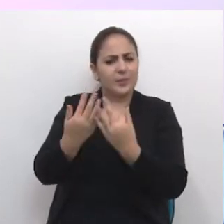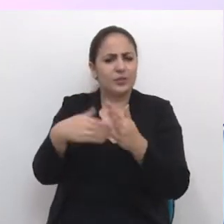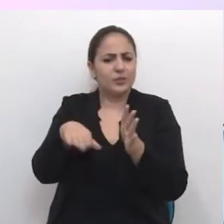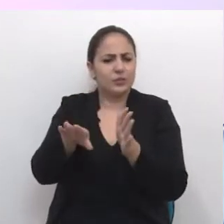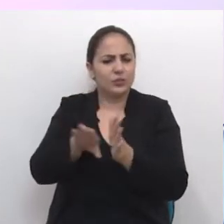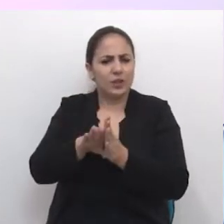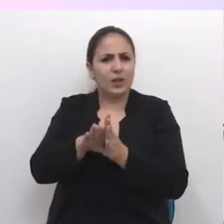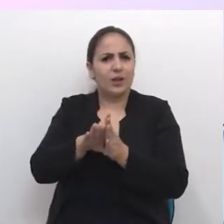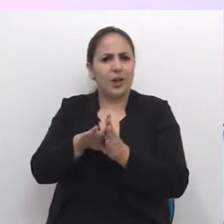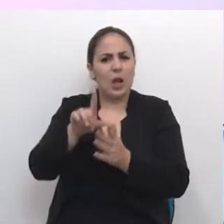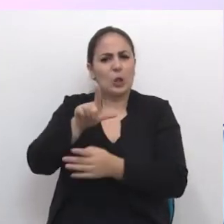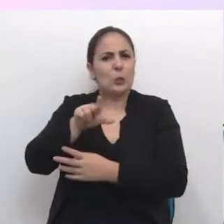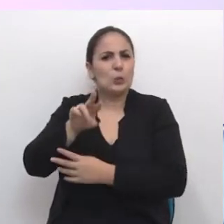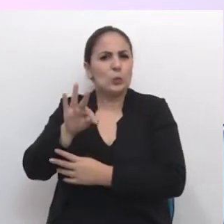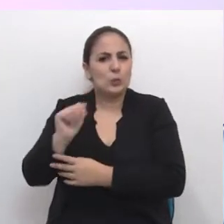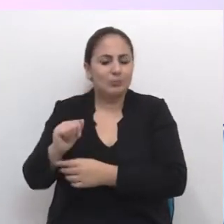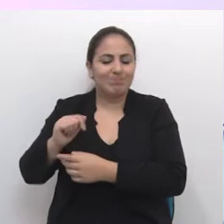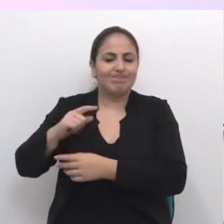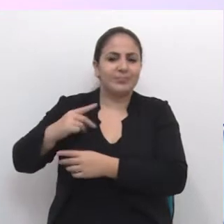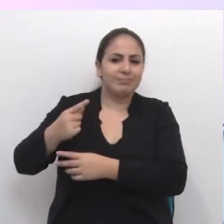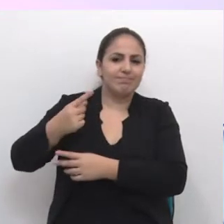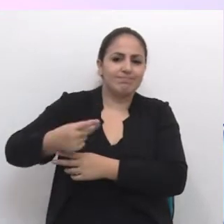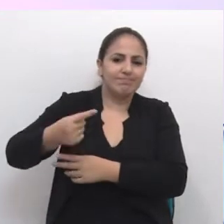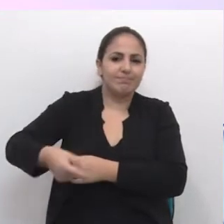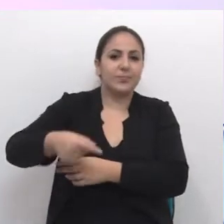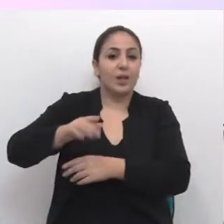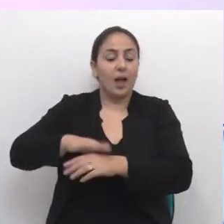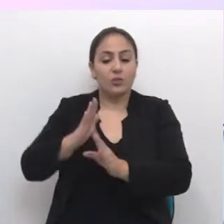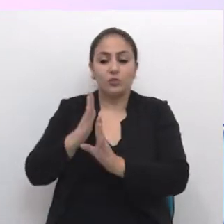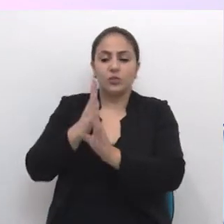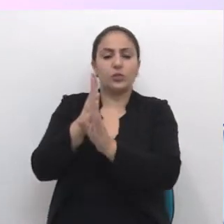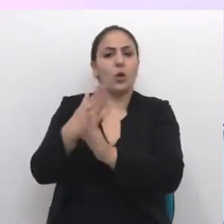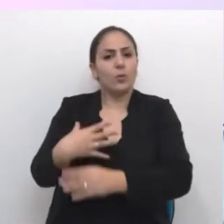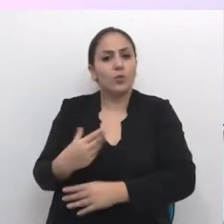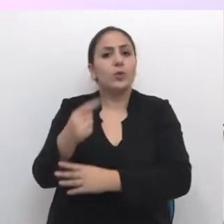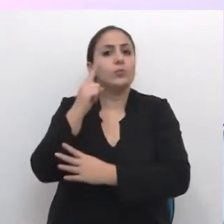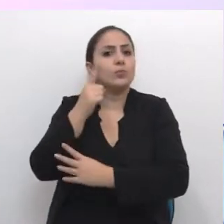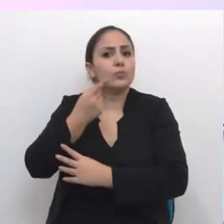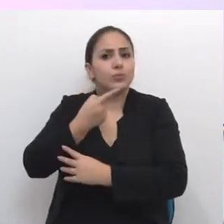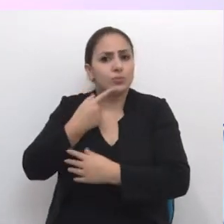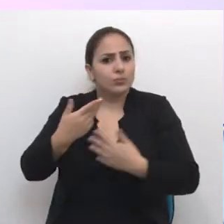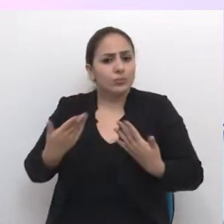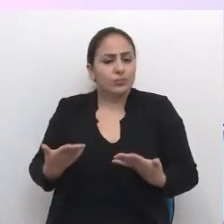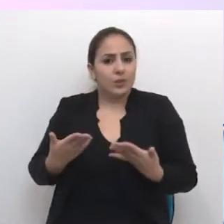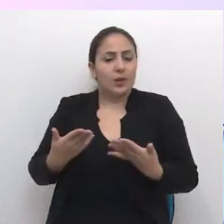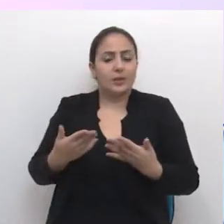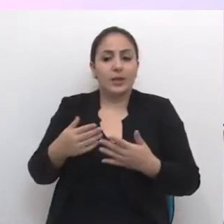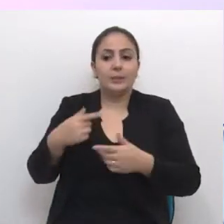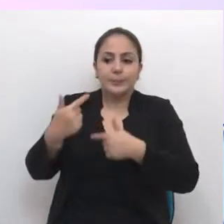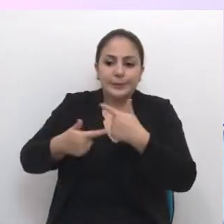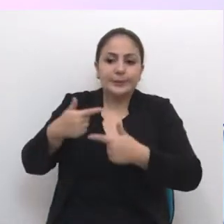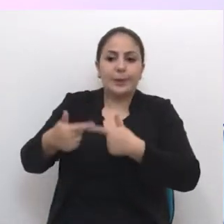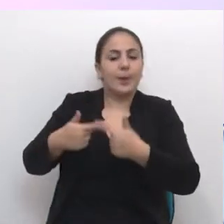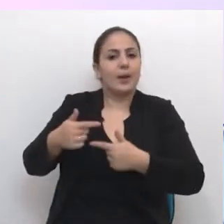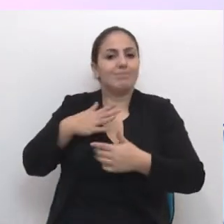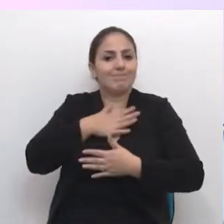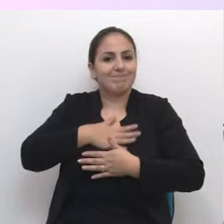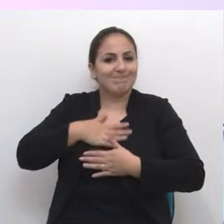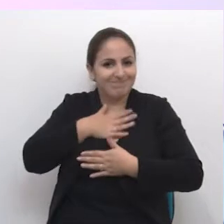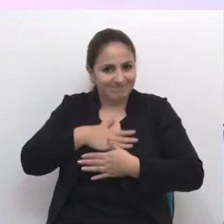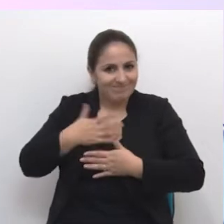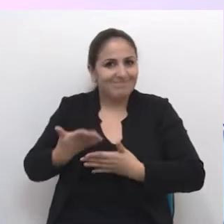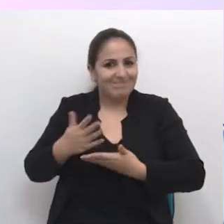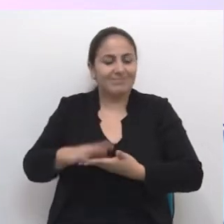aquela questão do luto, né? Quando eles recebem o diagnóstico de que o filho vai ser surdo, então eles têm de trabalhar com esse